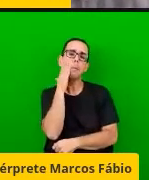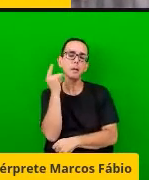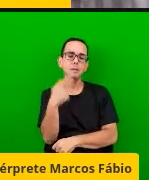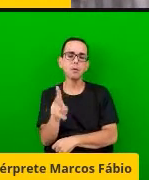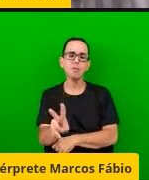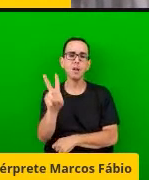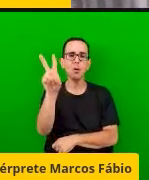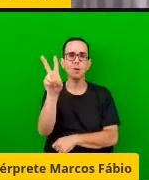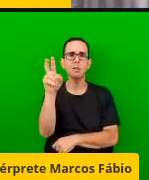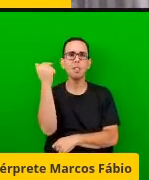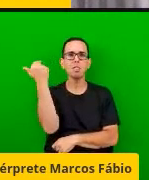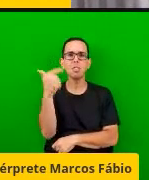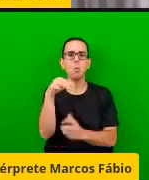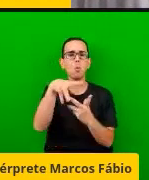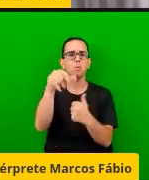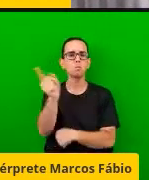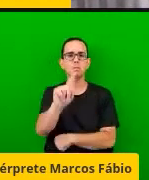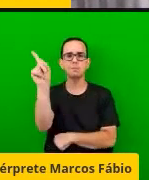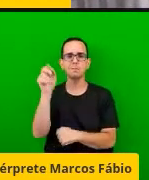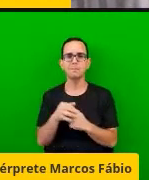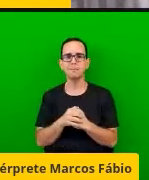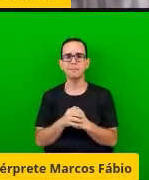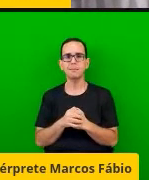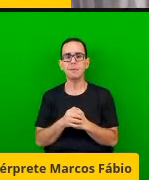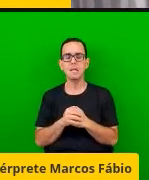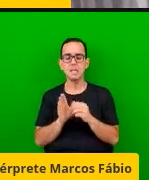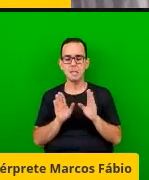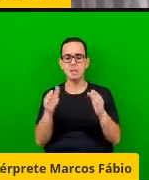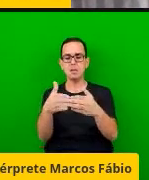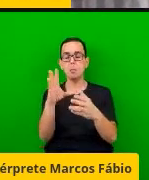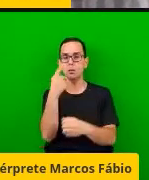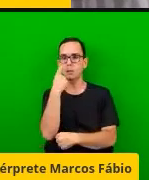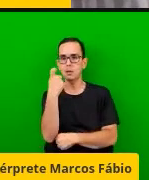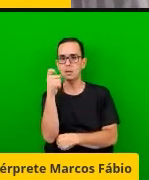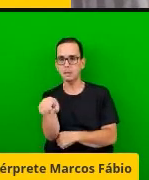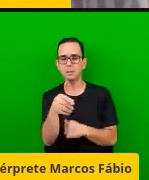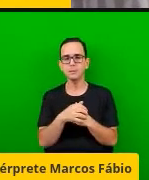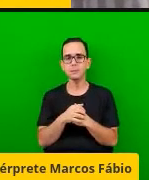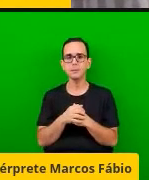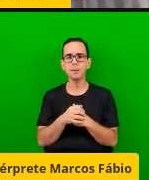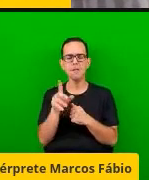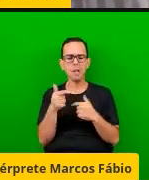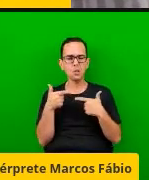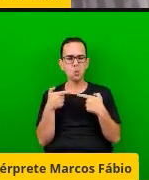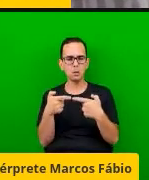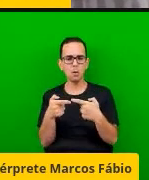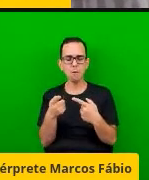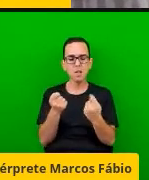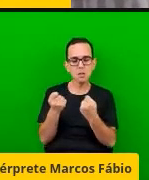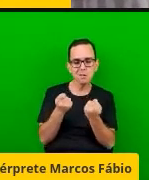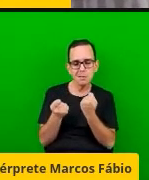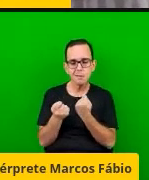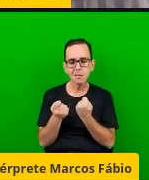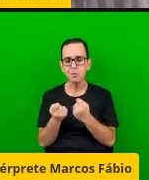não são universais. E aqui entra uma parte bem interessante. Eles competirão e negociarão com base nos